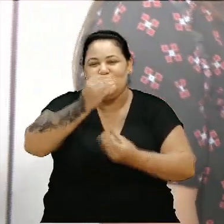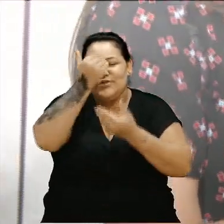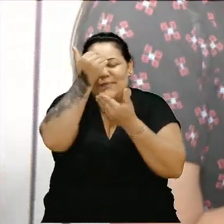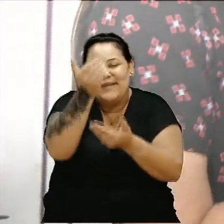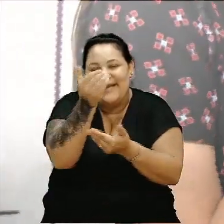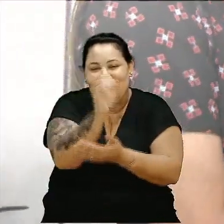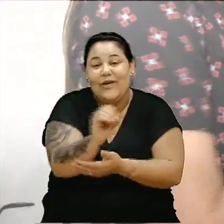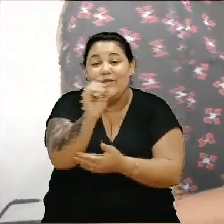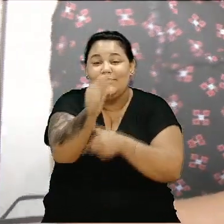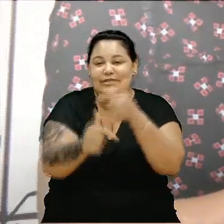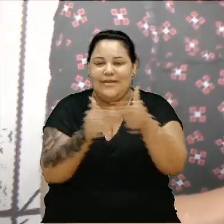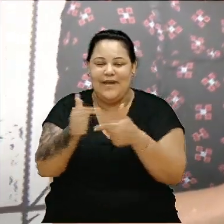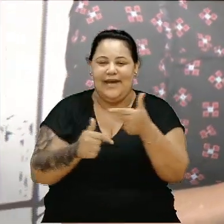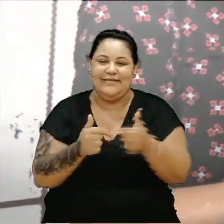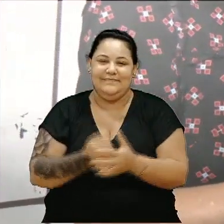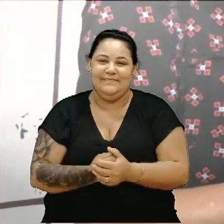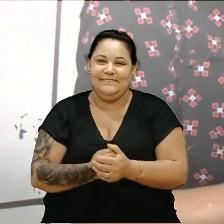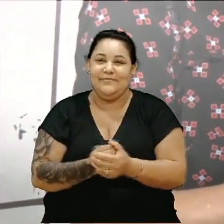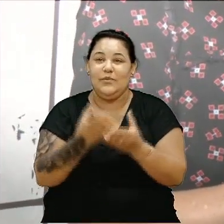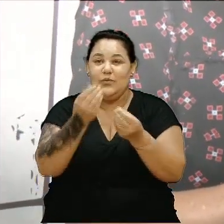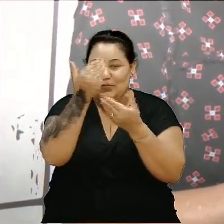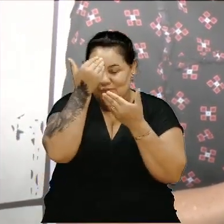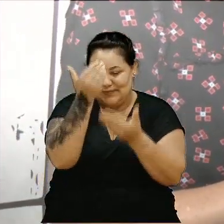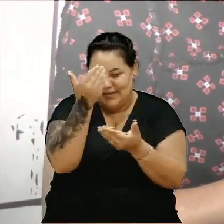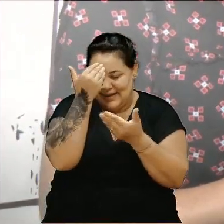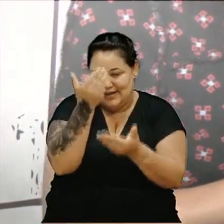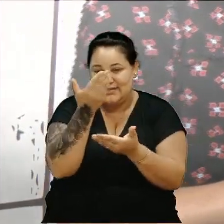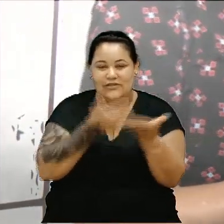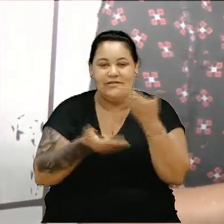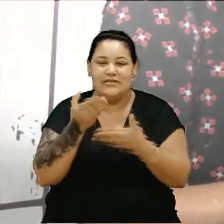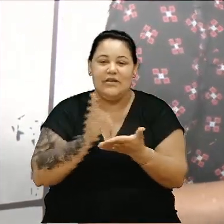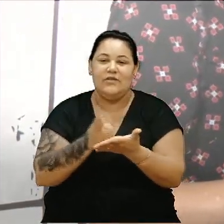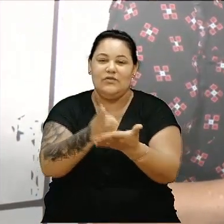viu? Um bom trabalho, vereadora. Muito obrigada, seguimos aí atendendo a comunidade e fiscalizando. Muito obrigada.